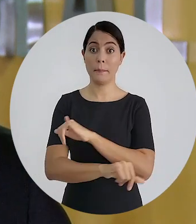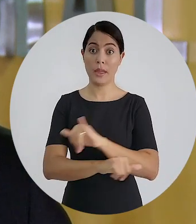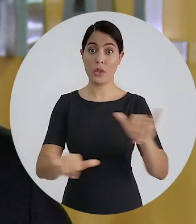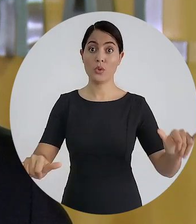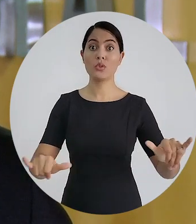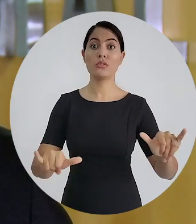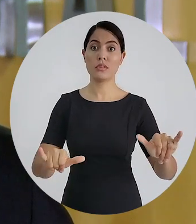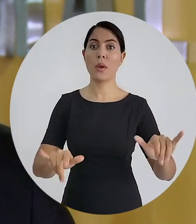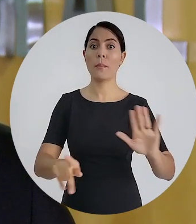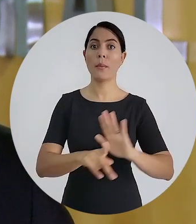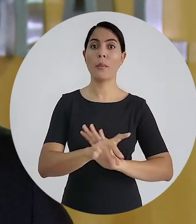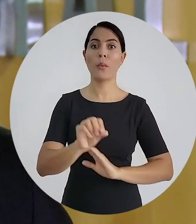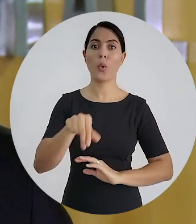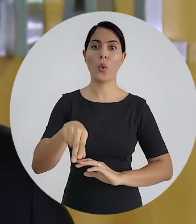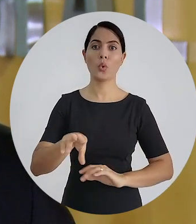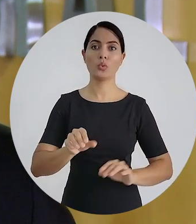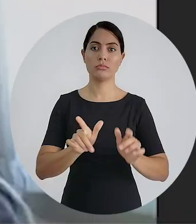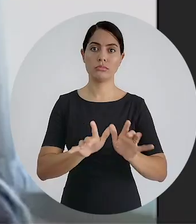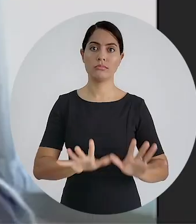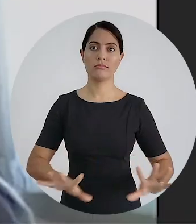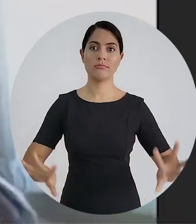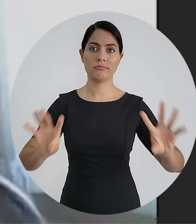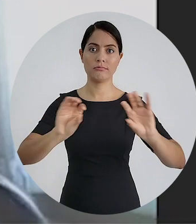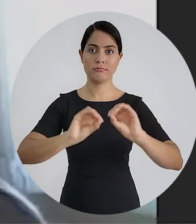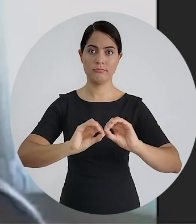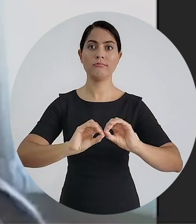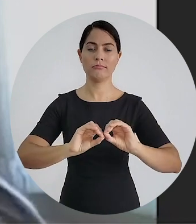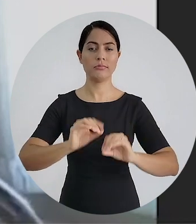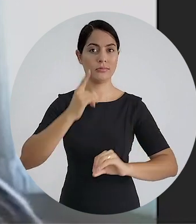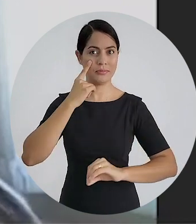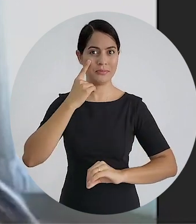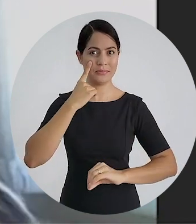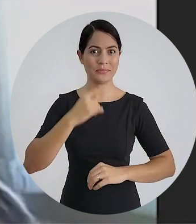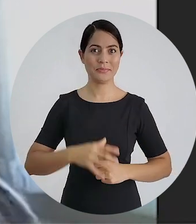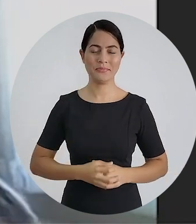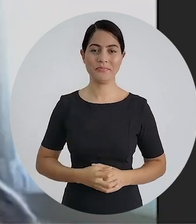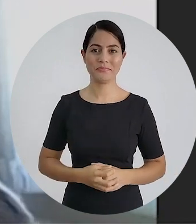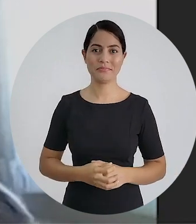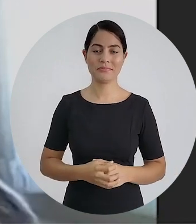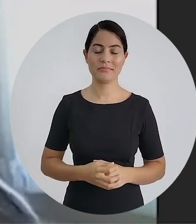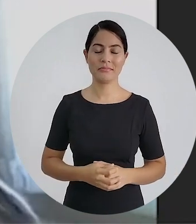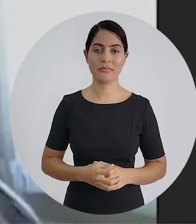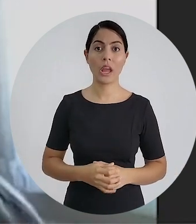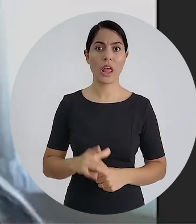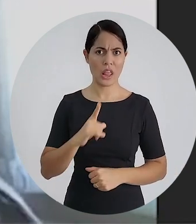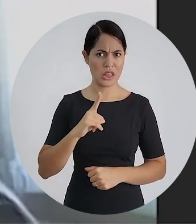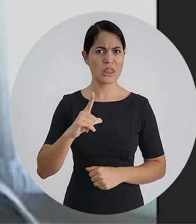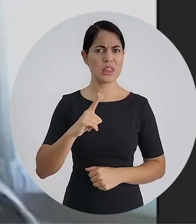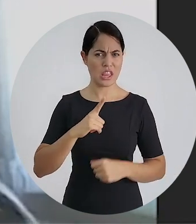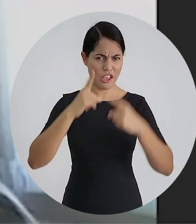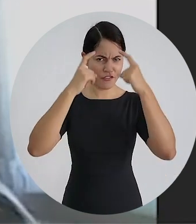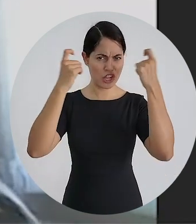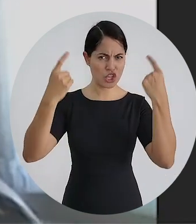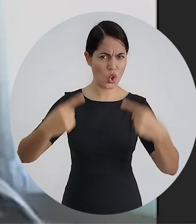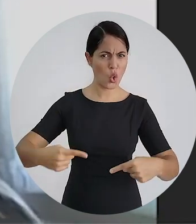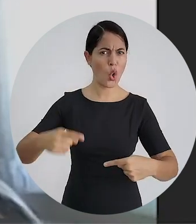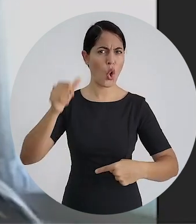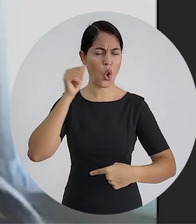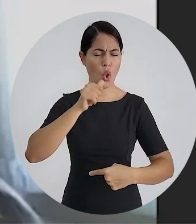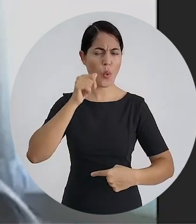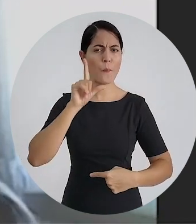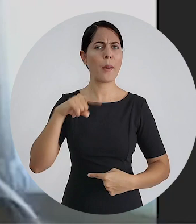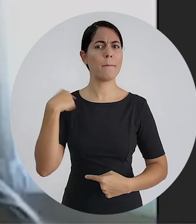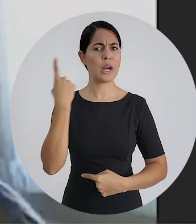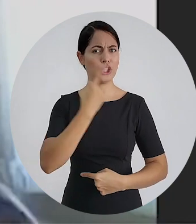legítima defesa da honra. Acompanhe. No final das contas, a gente precisa, para fazer o enfrentamento à violência contra a mulher em nosso